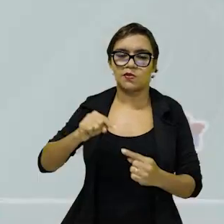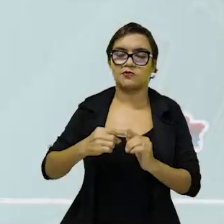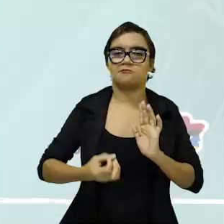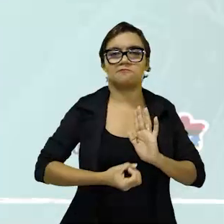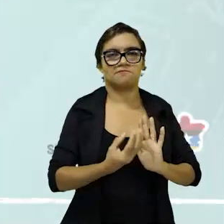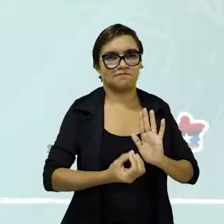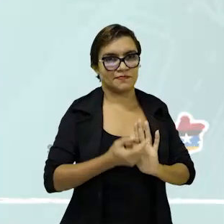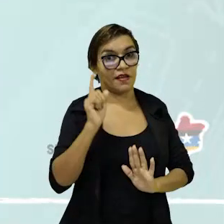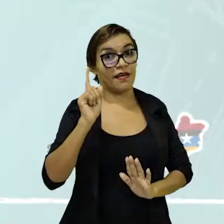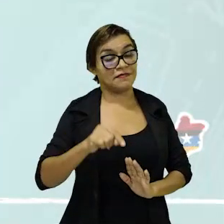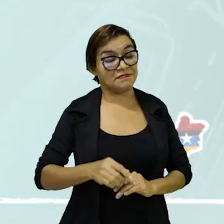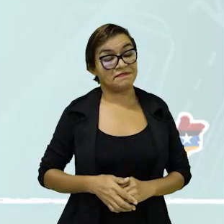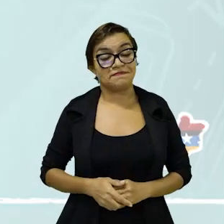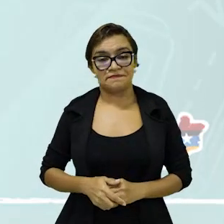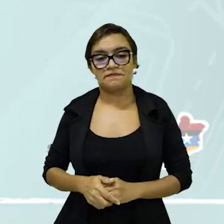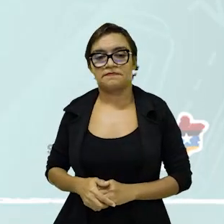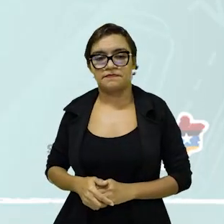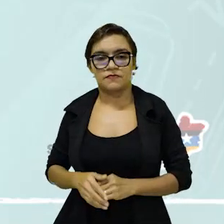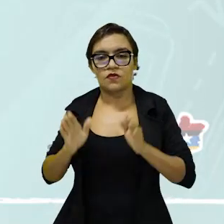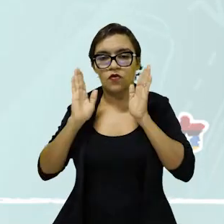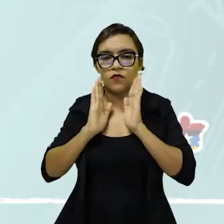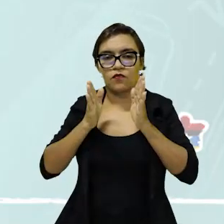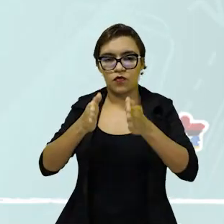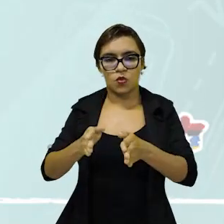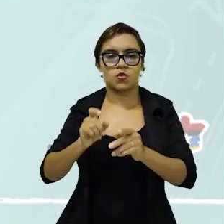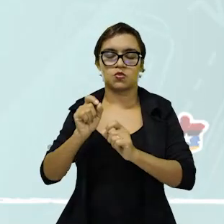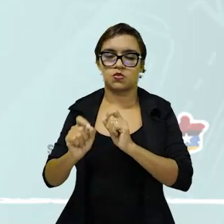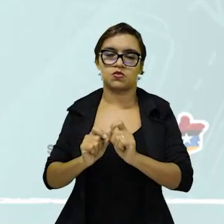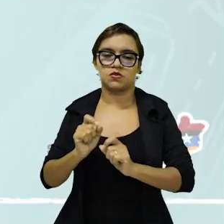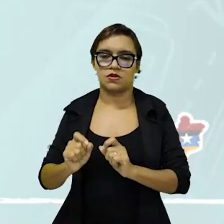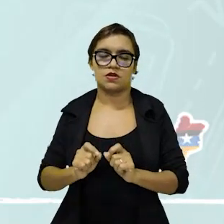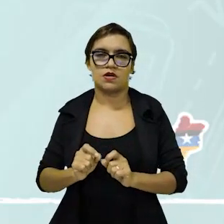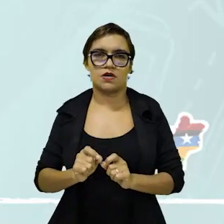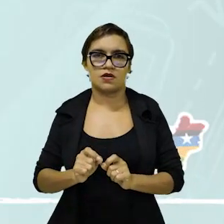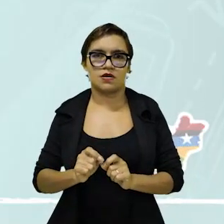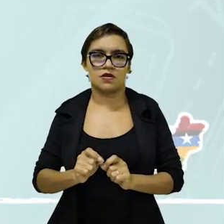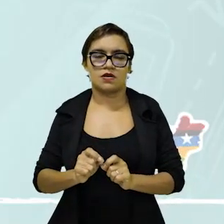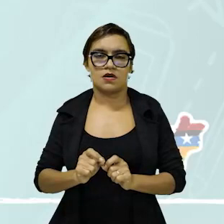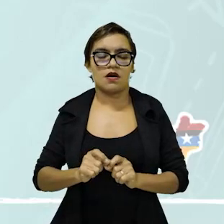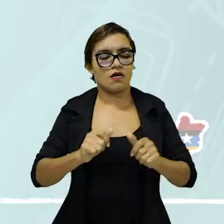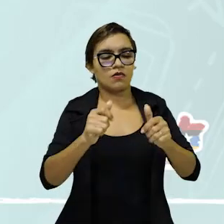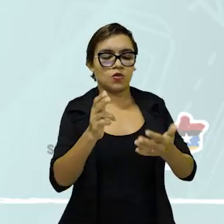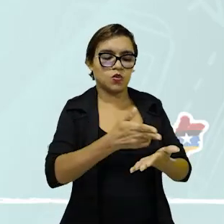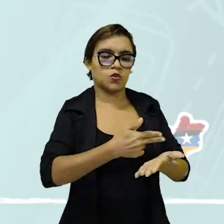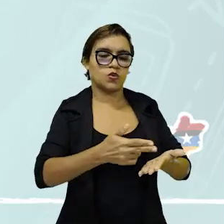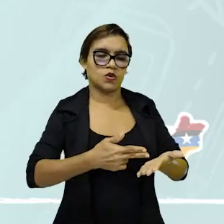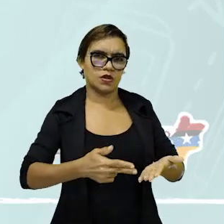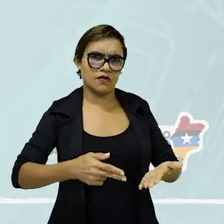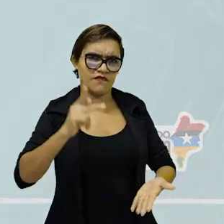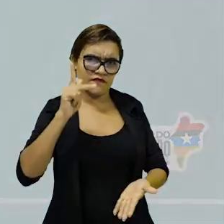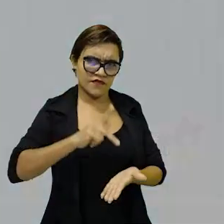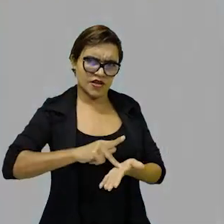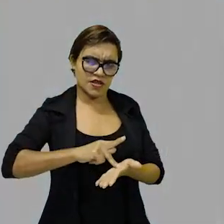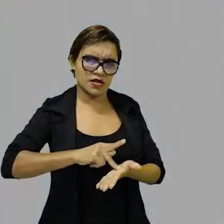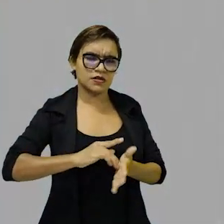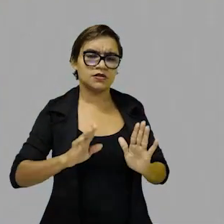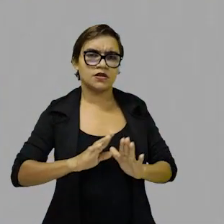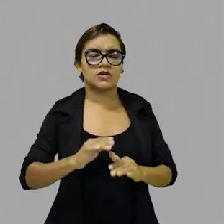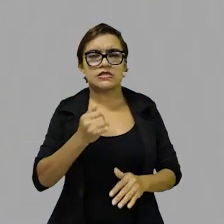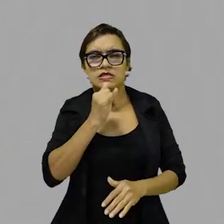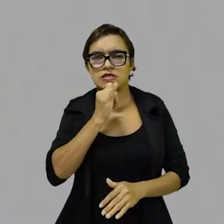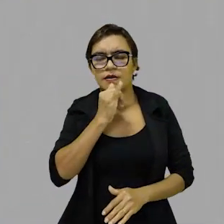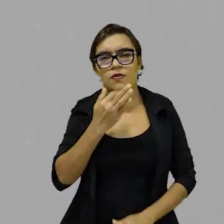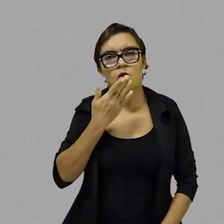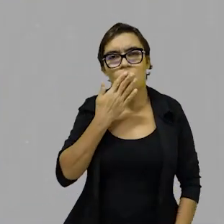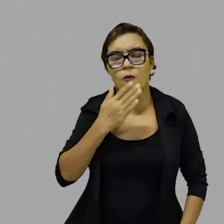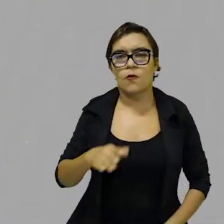expressionismo é esse. Focos subjetivos. Nem todos os traços utilizados nas obras eram reais. Ou seja, uma cor,